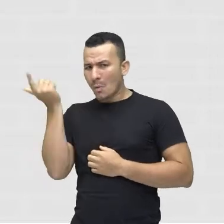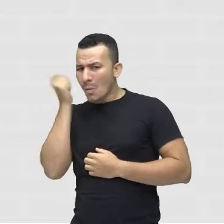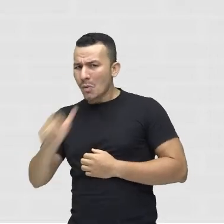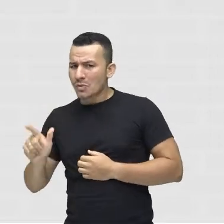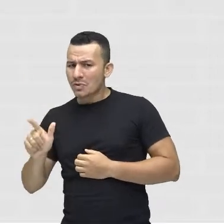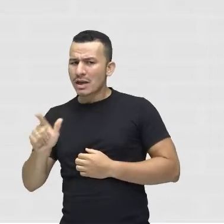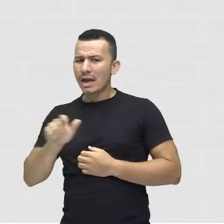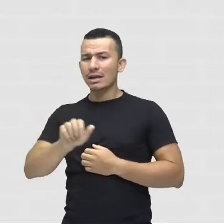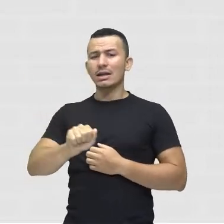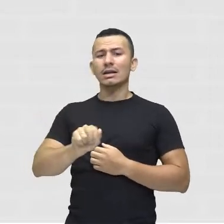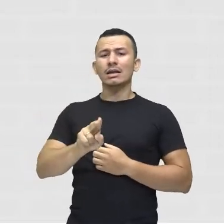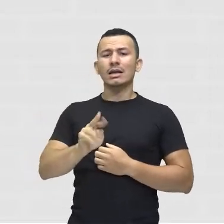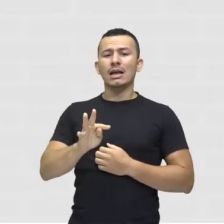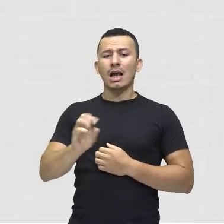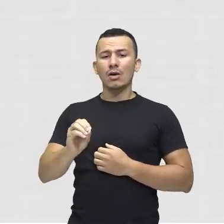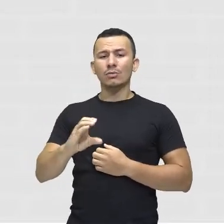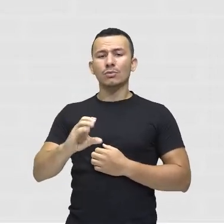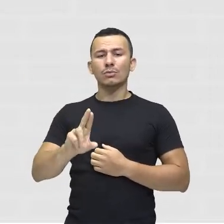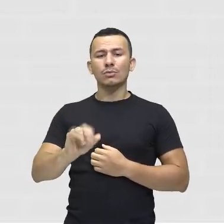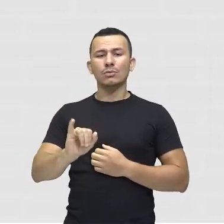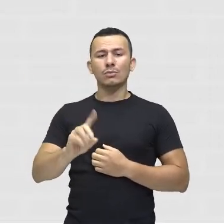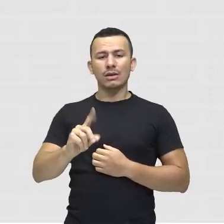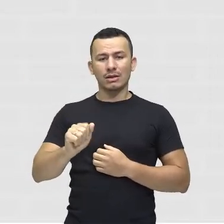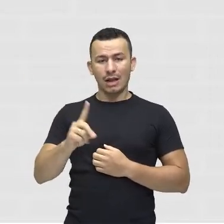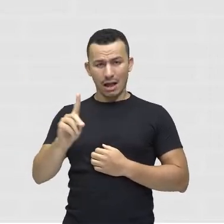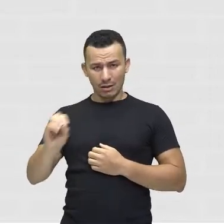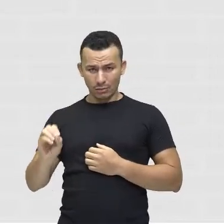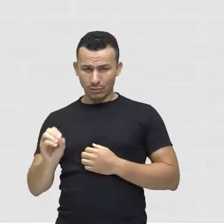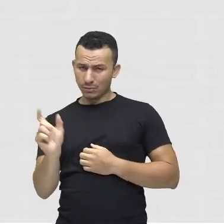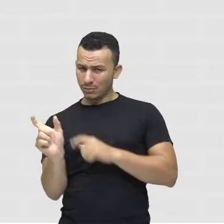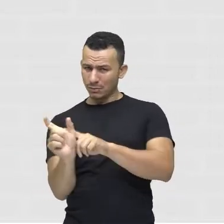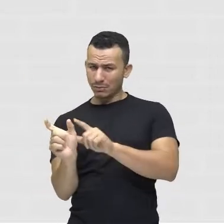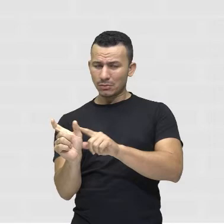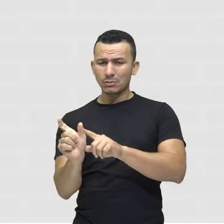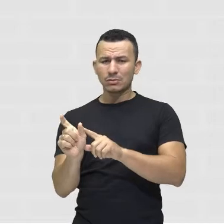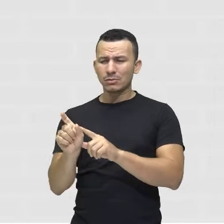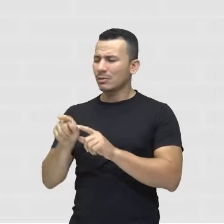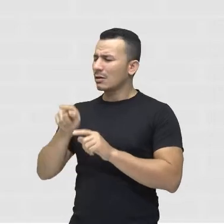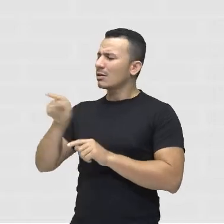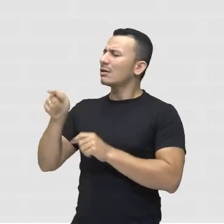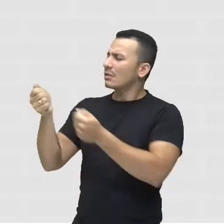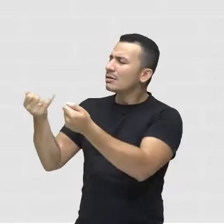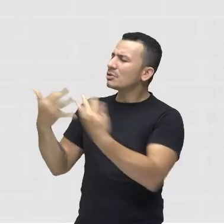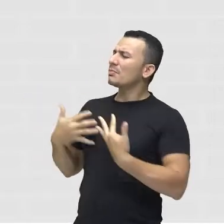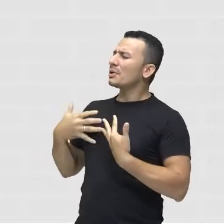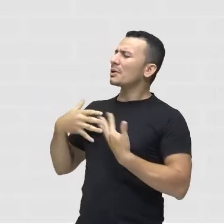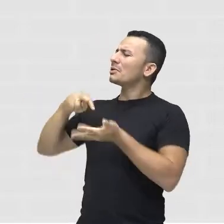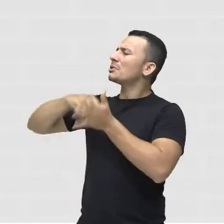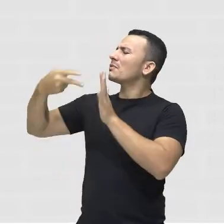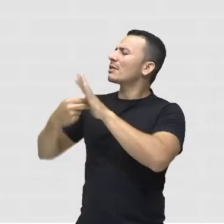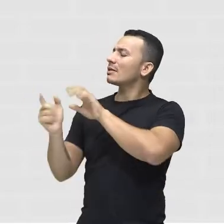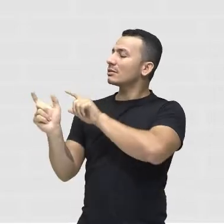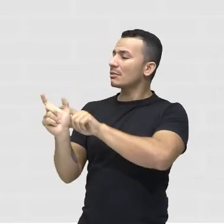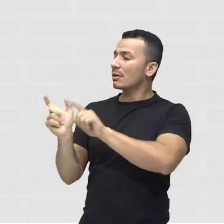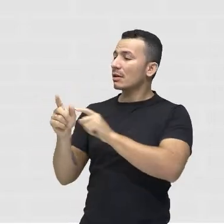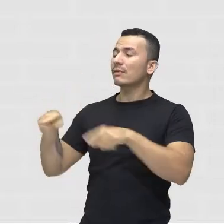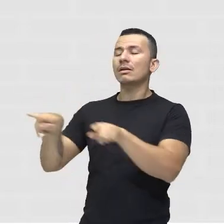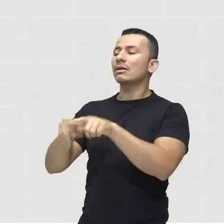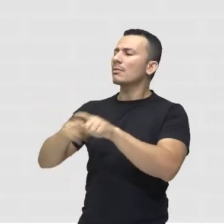do autocuidado, né? Afonso, fala pra gente um pouco o que é o autocuidado, né? E por